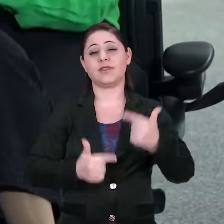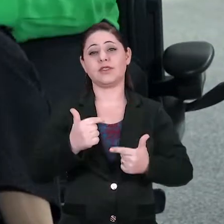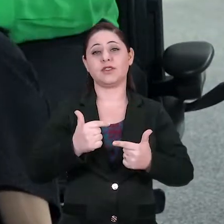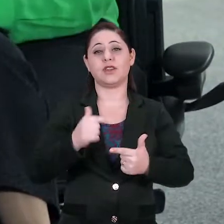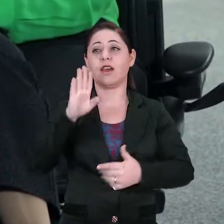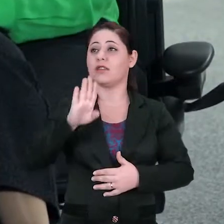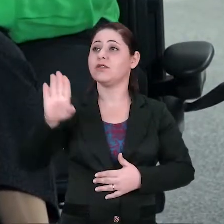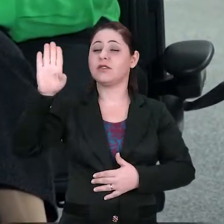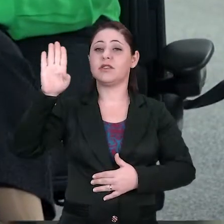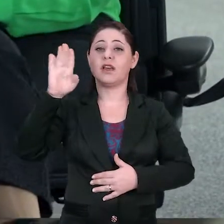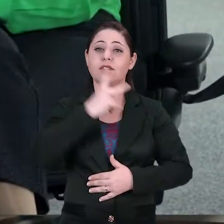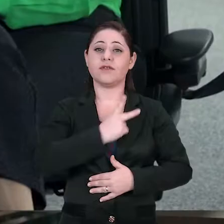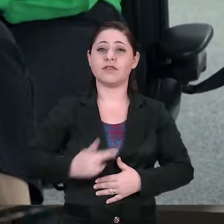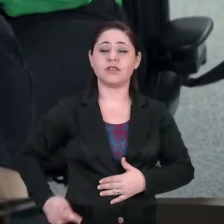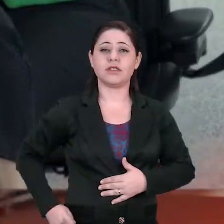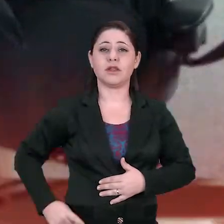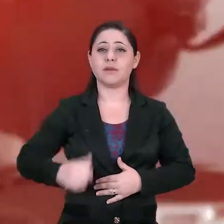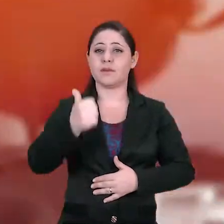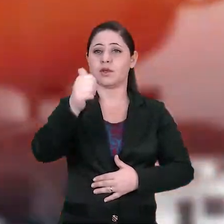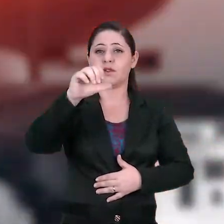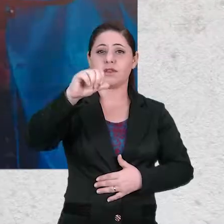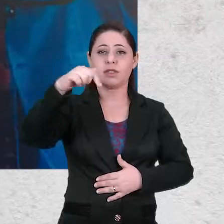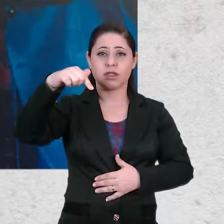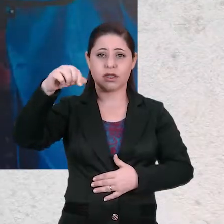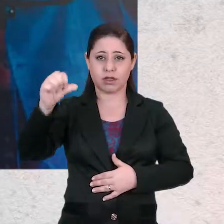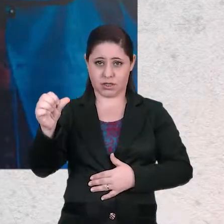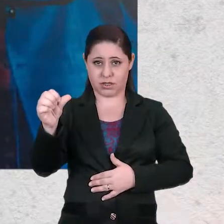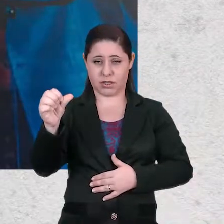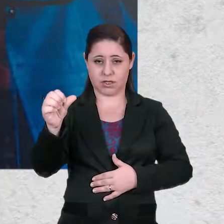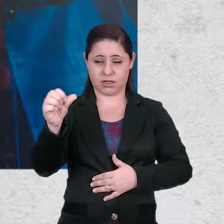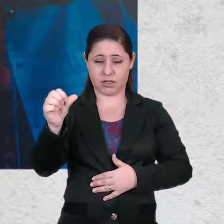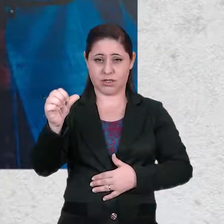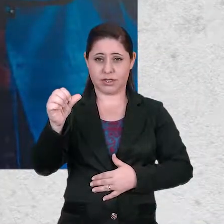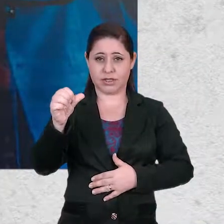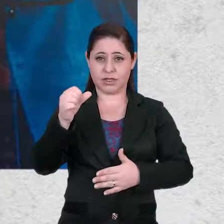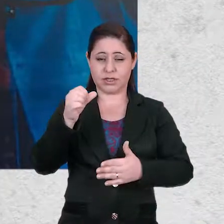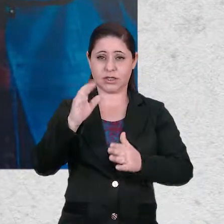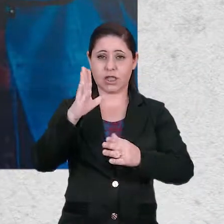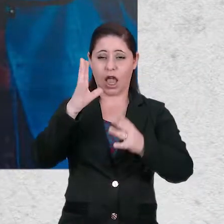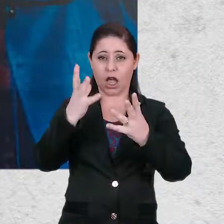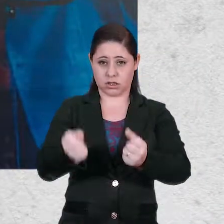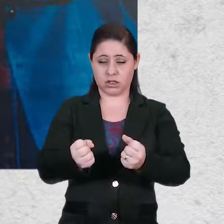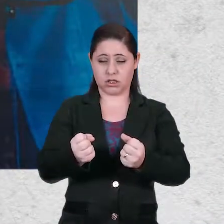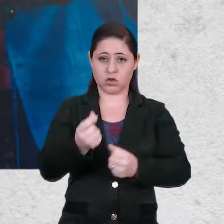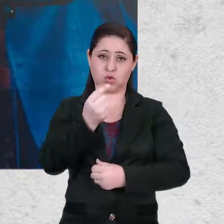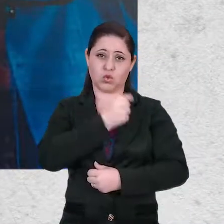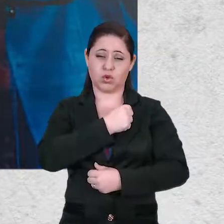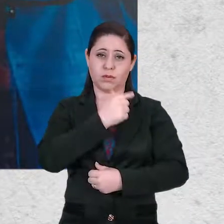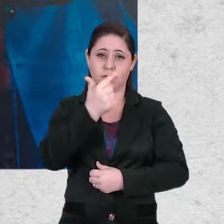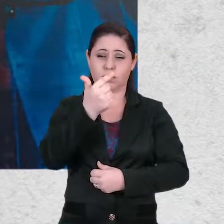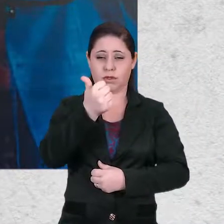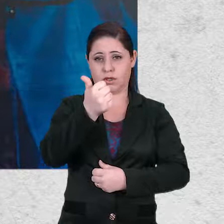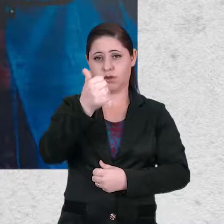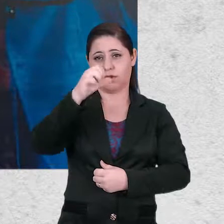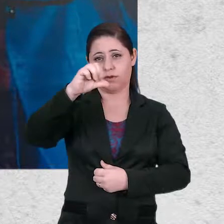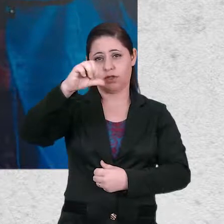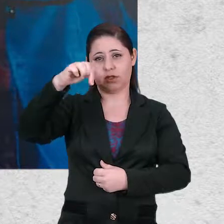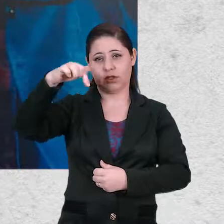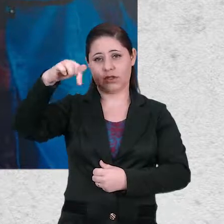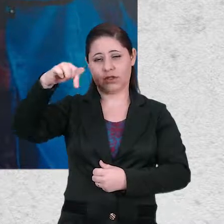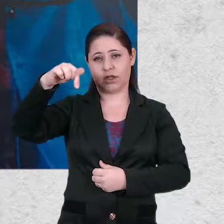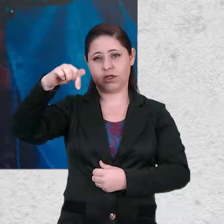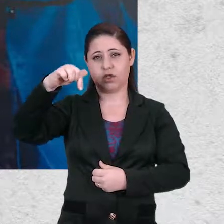a vereadora. Em 76, né? Verdade. E assumiu em 77. Isso. E o candidato era o Marcelo